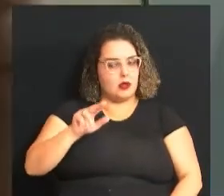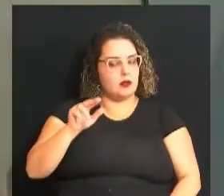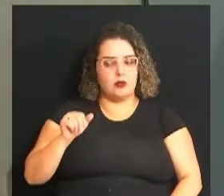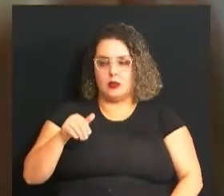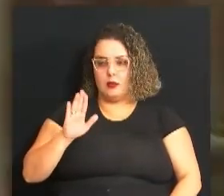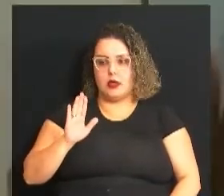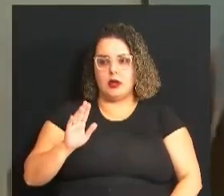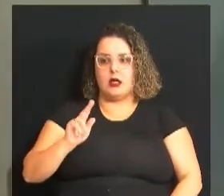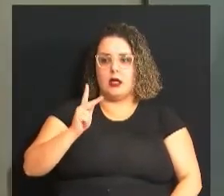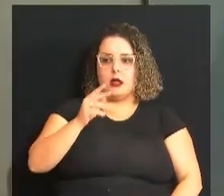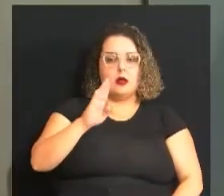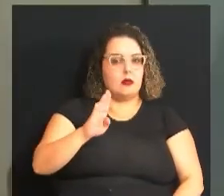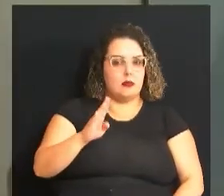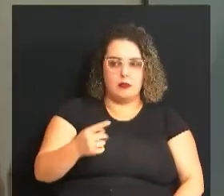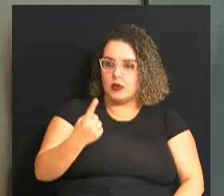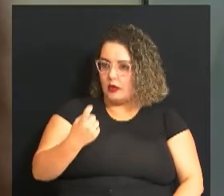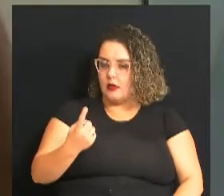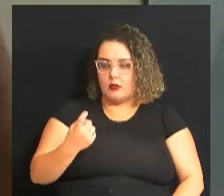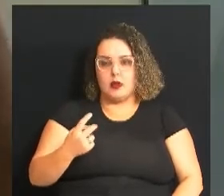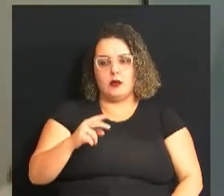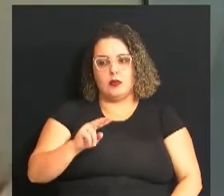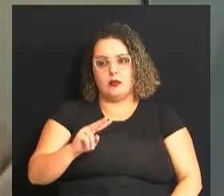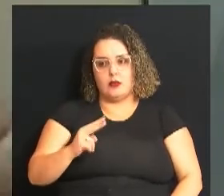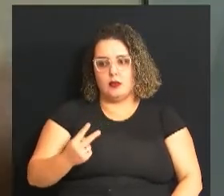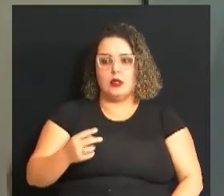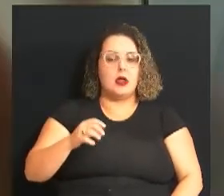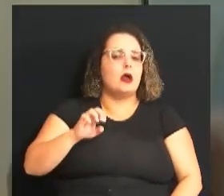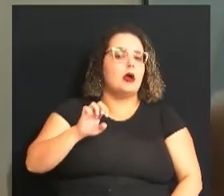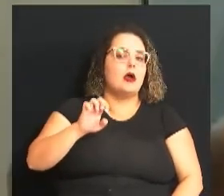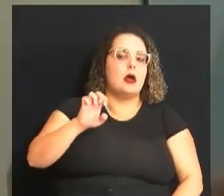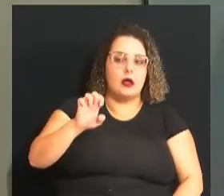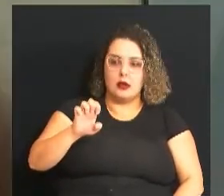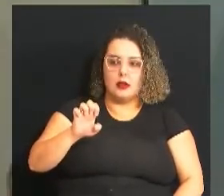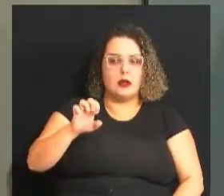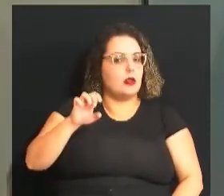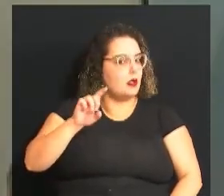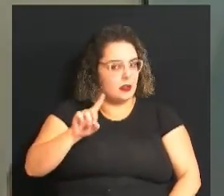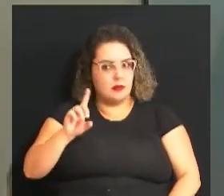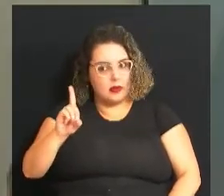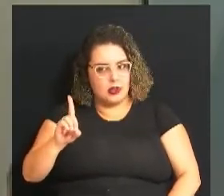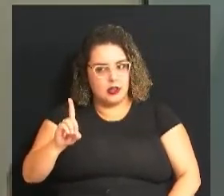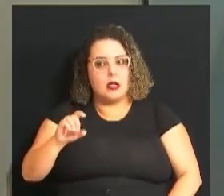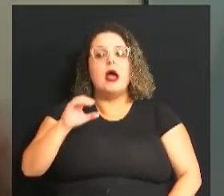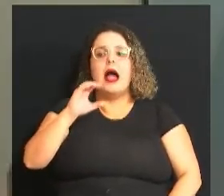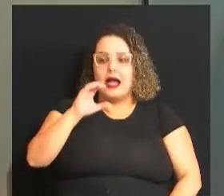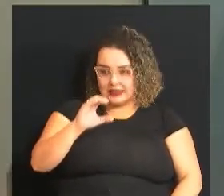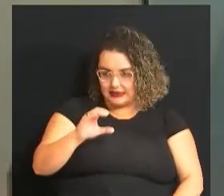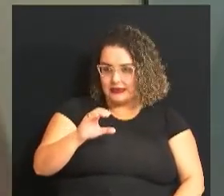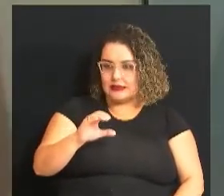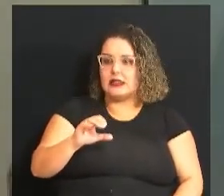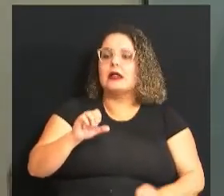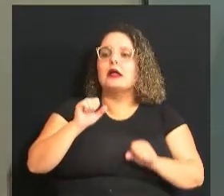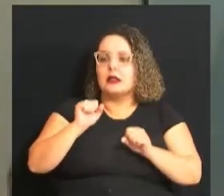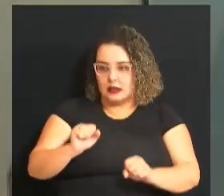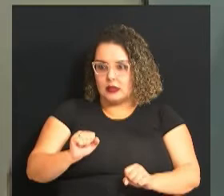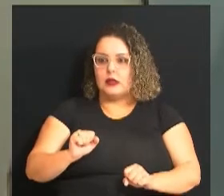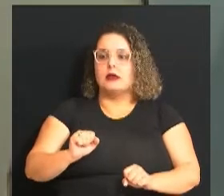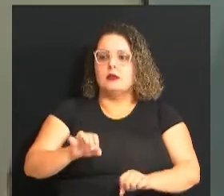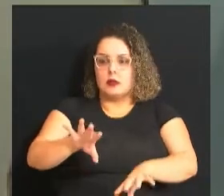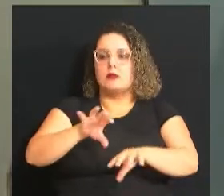hepatite B também, ele não pega mais, nem a E e nem a D. Mas a C, ele pode se